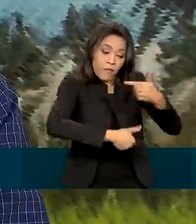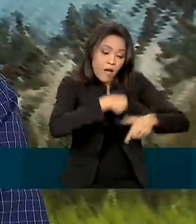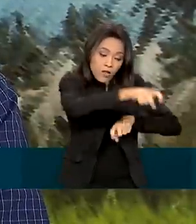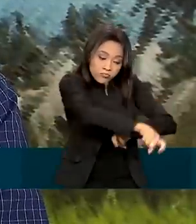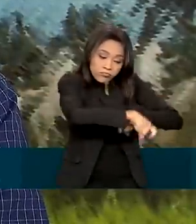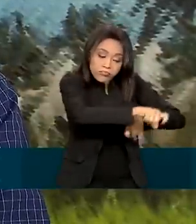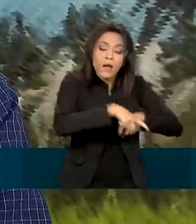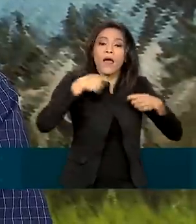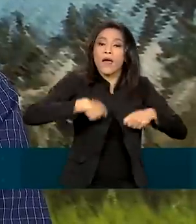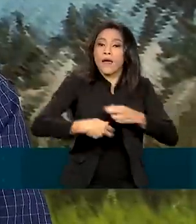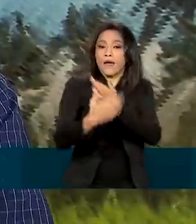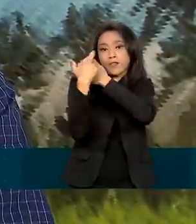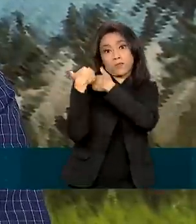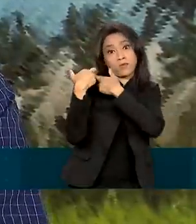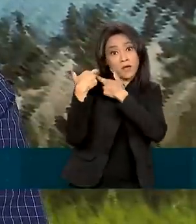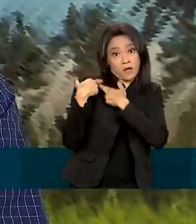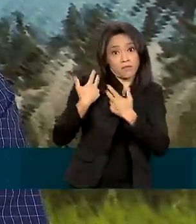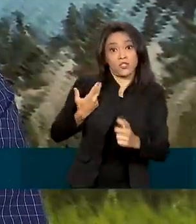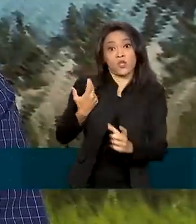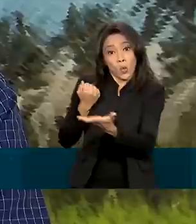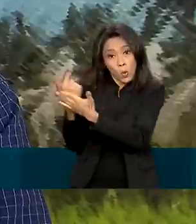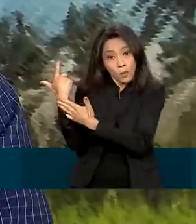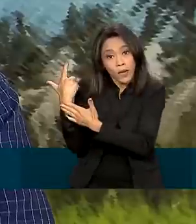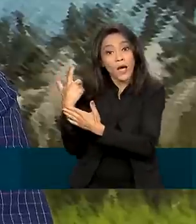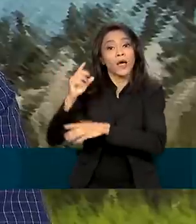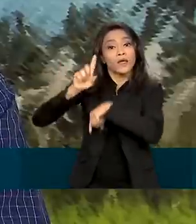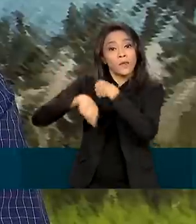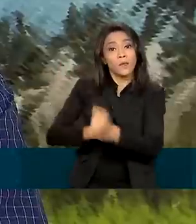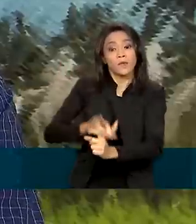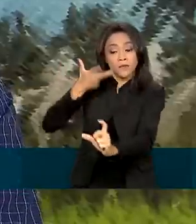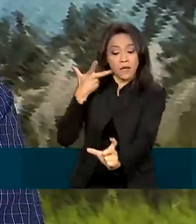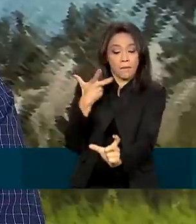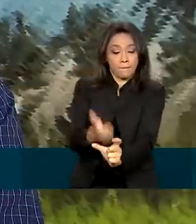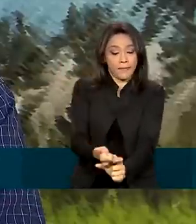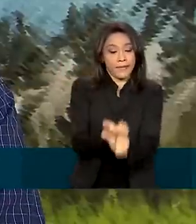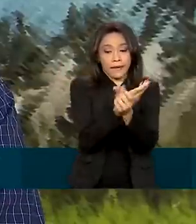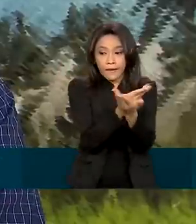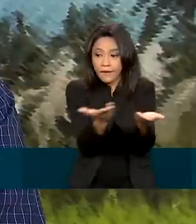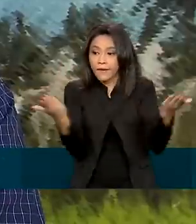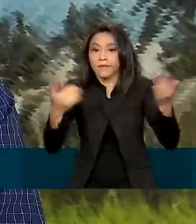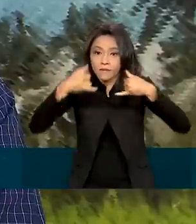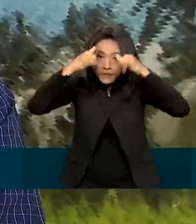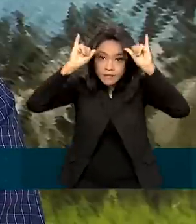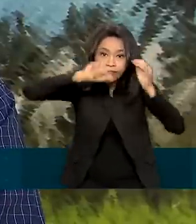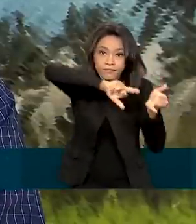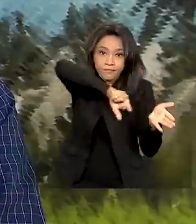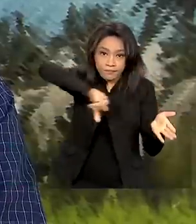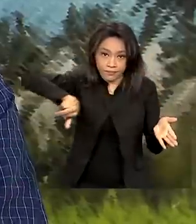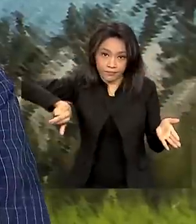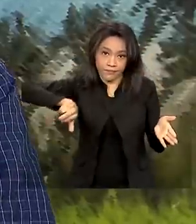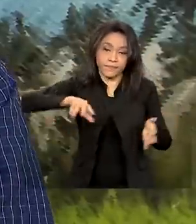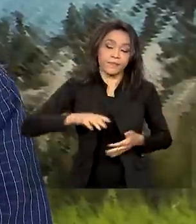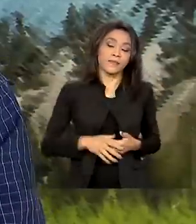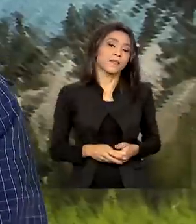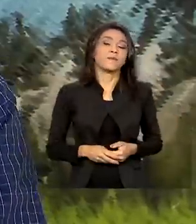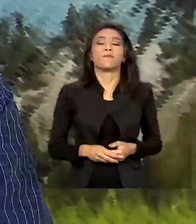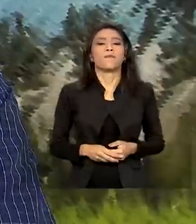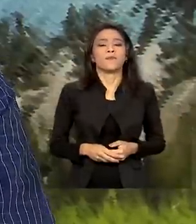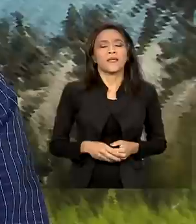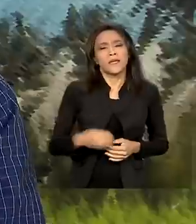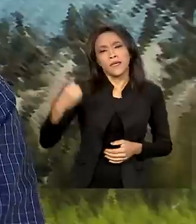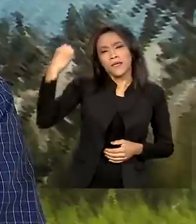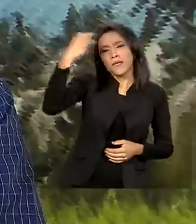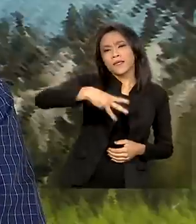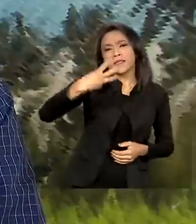seus animais, ele que tem que comprar a vacina e ele que tem que aplicar a vacina de forma correta nos seus animais. E a